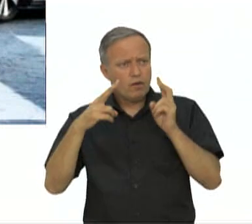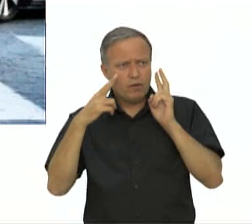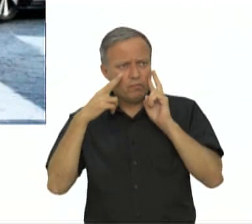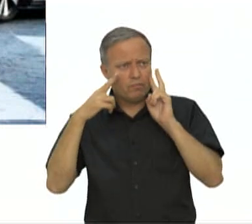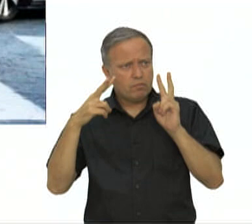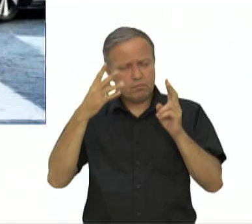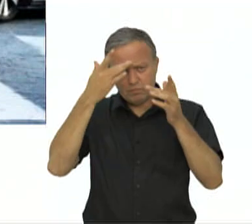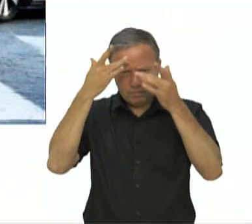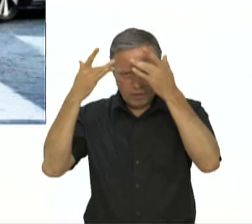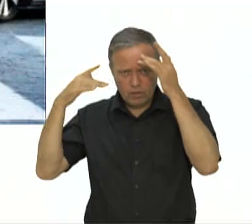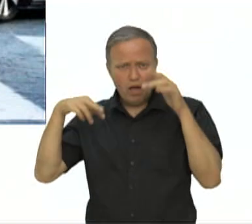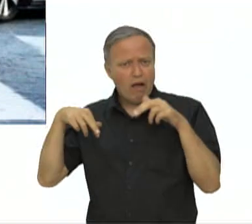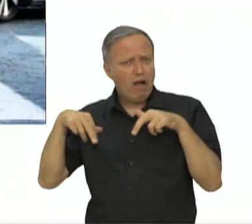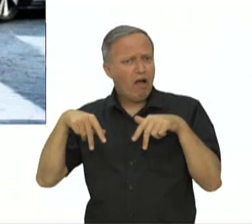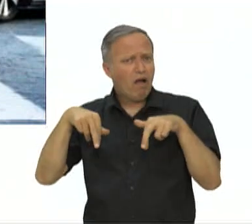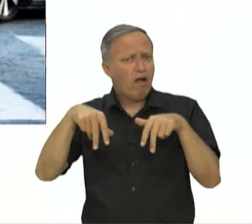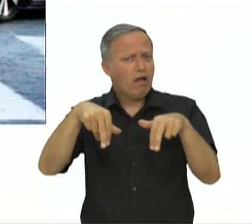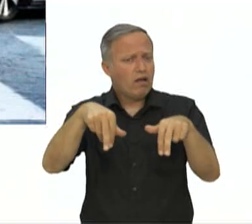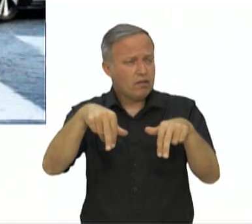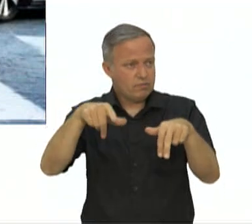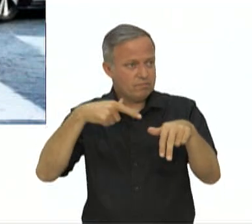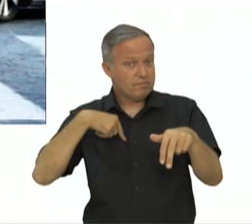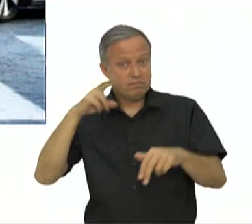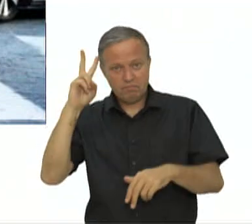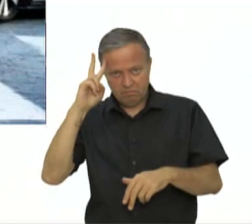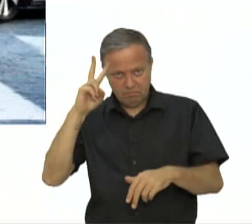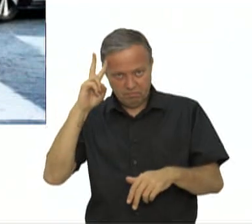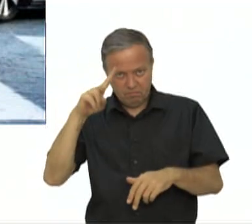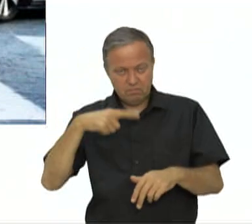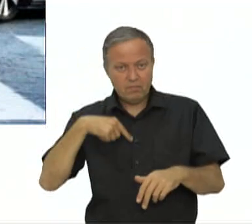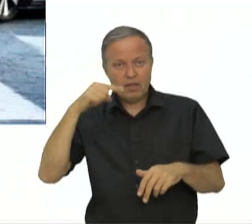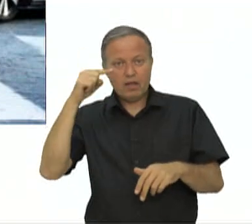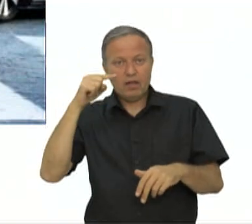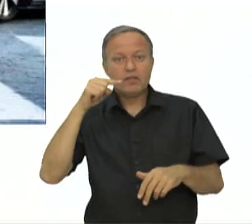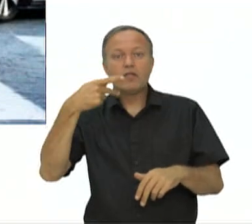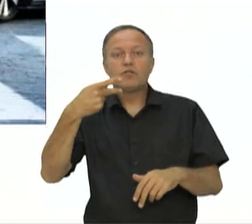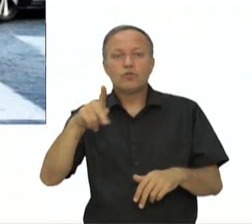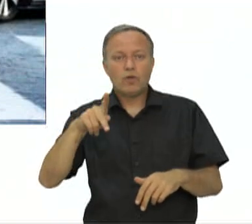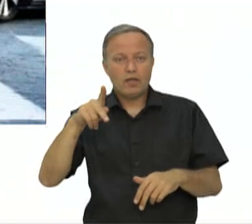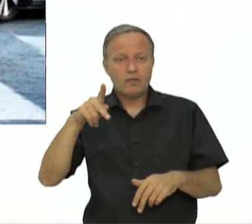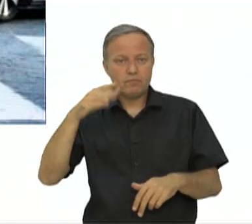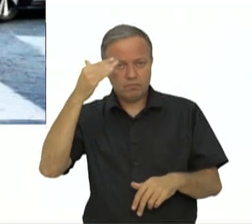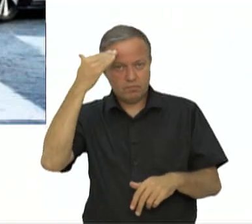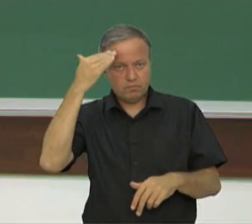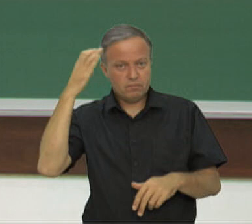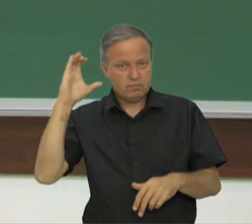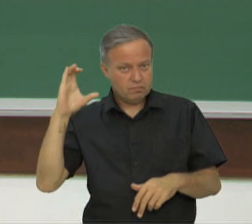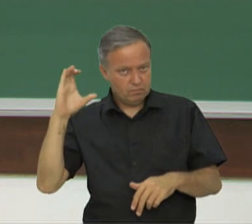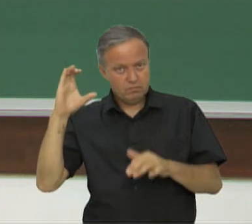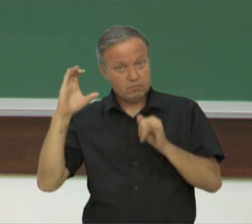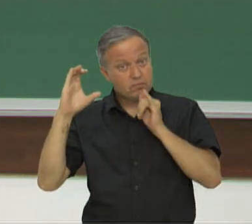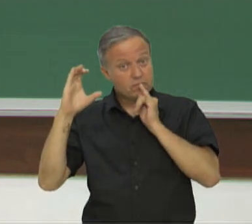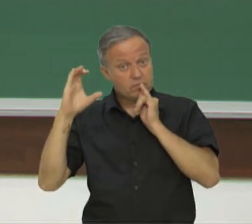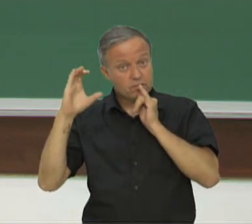não lembra, pessoal, aquela galerinha que fica lá nos sinaleiros aqui nas suas cidades? Aqui em Curitiba tem muito, né? Ficam lá